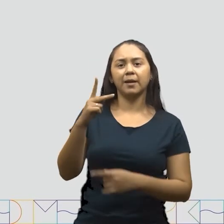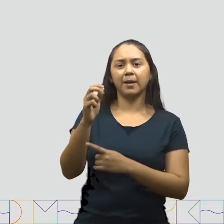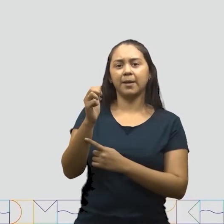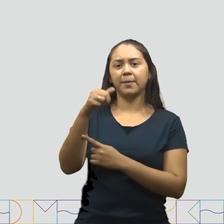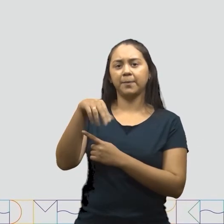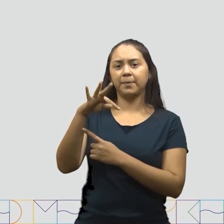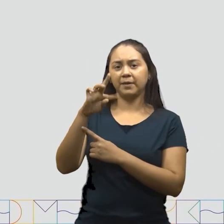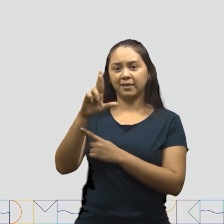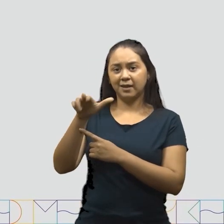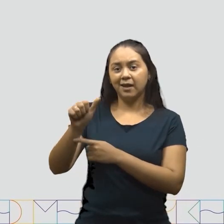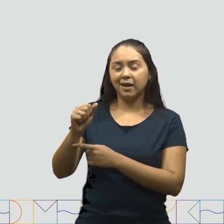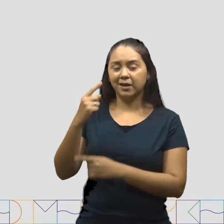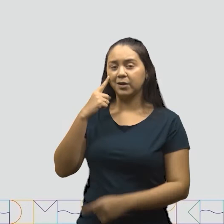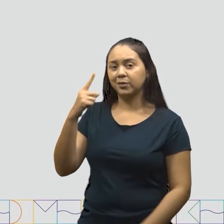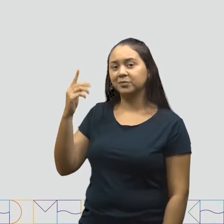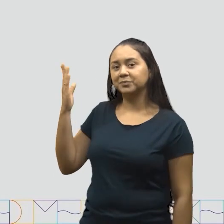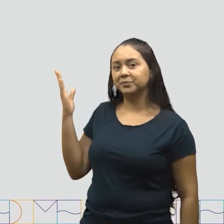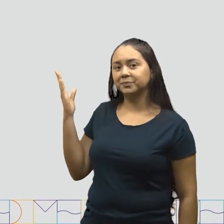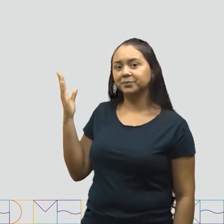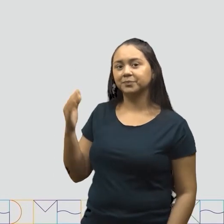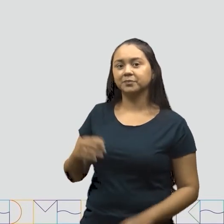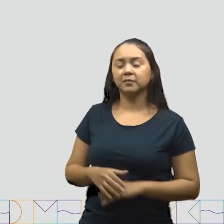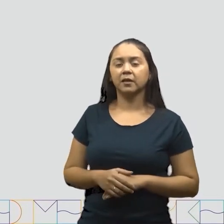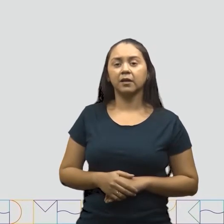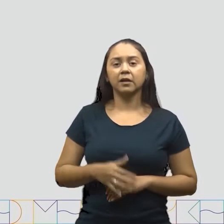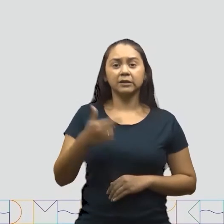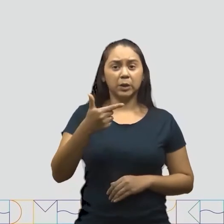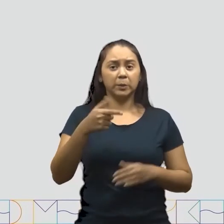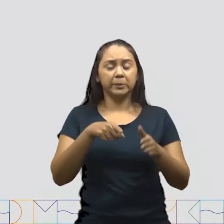Panthera leo. Vamos para a segunda pergunta.